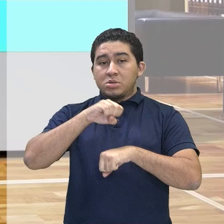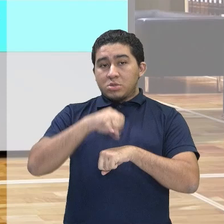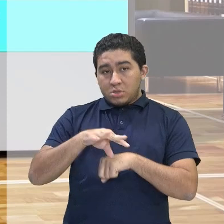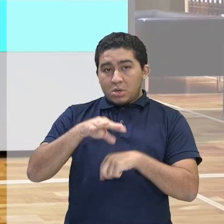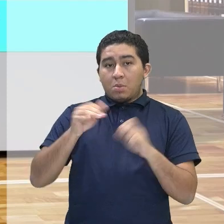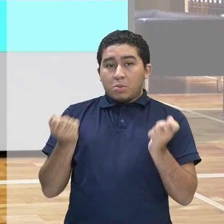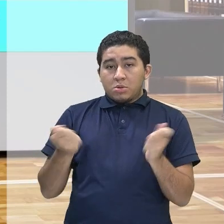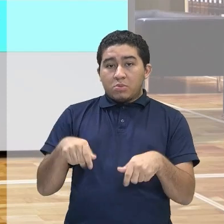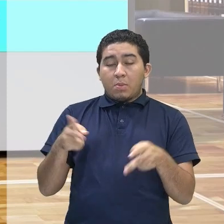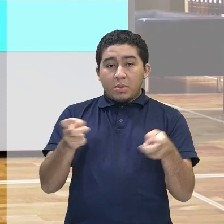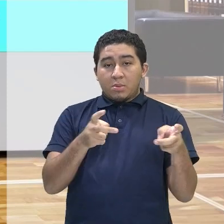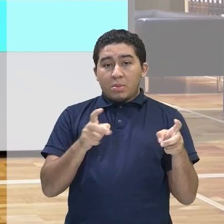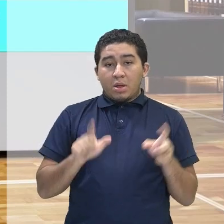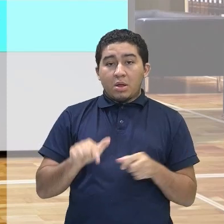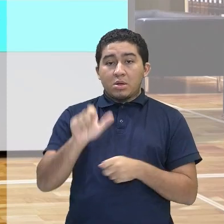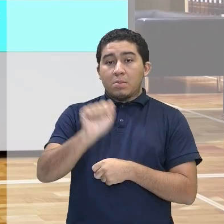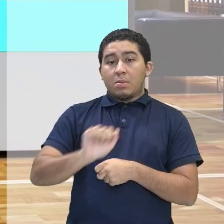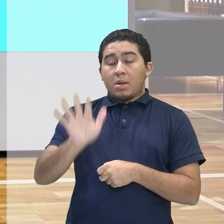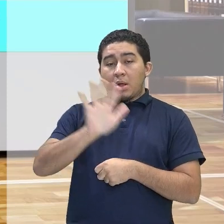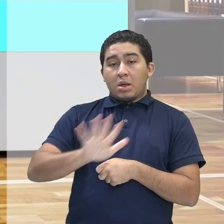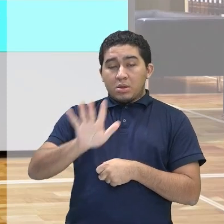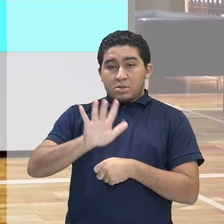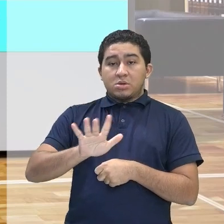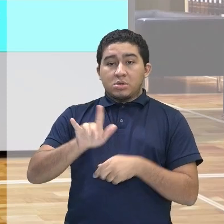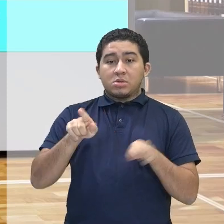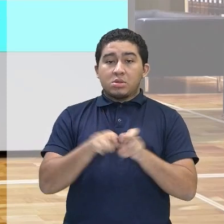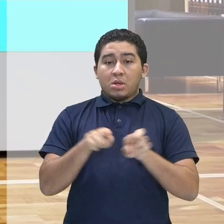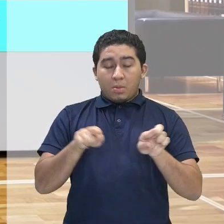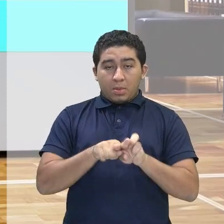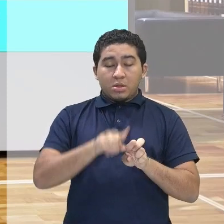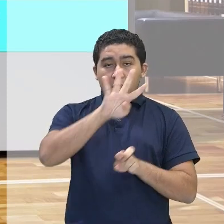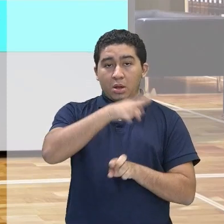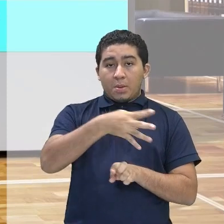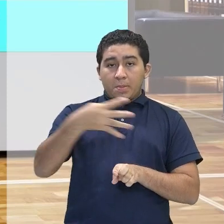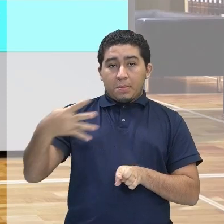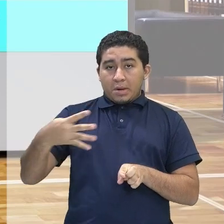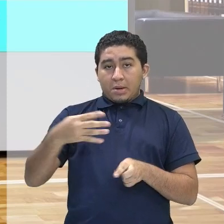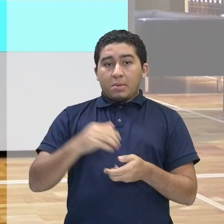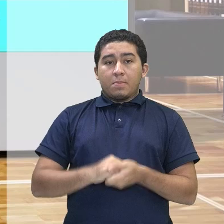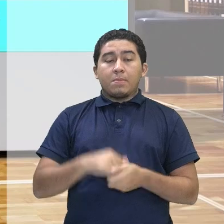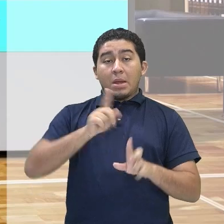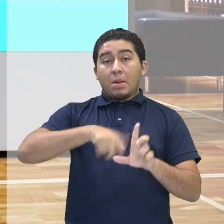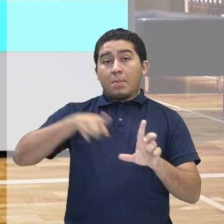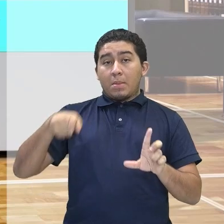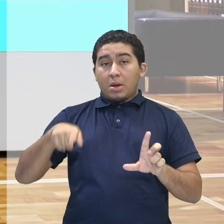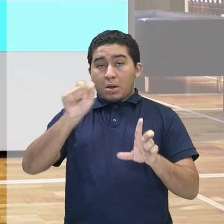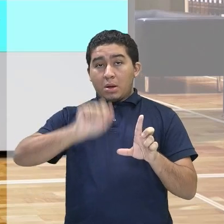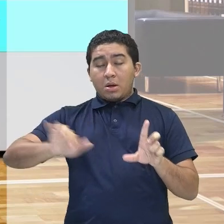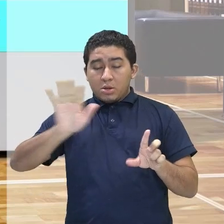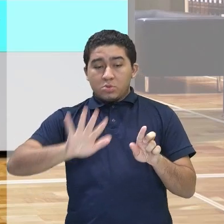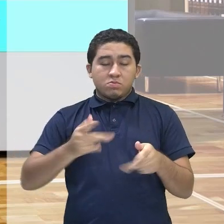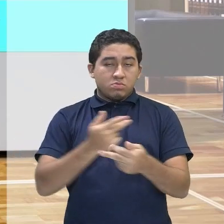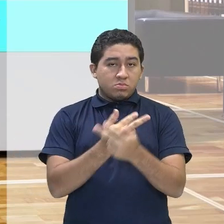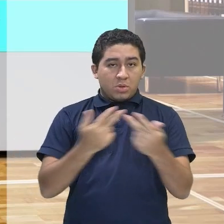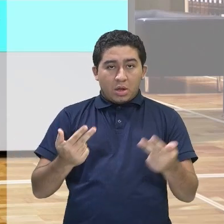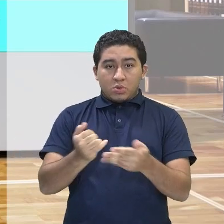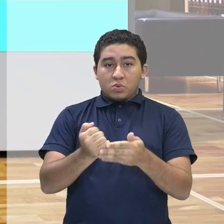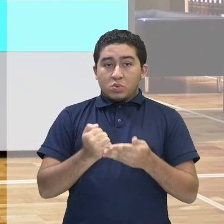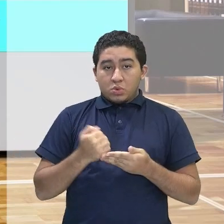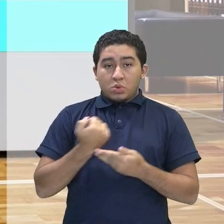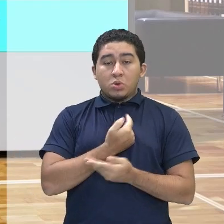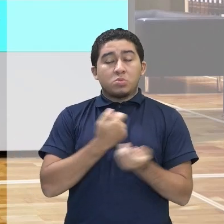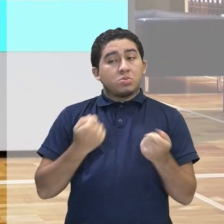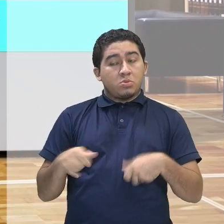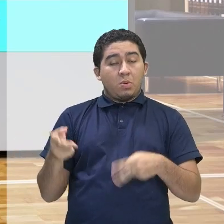são imagens, gráficos e tabelas. Então, as imagens nos ajudam bastante, como essa que a gente acabou de ver do